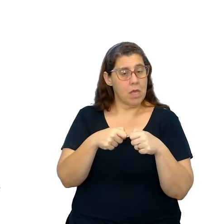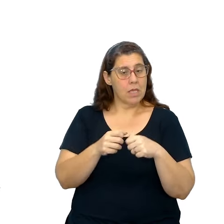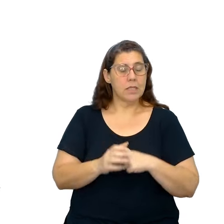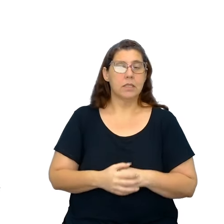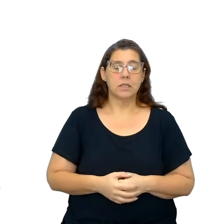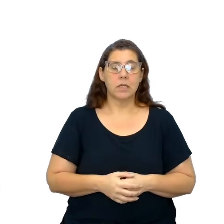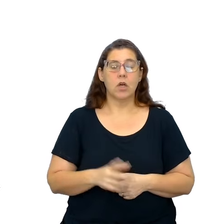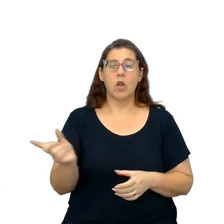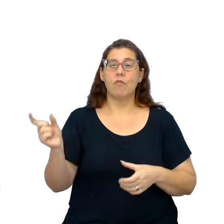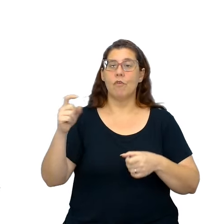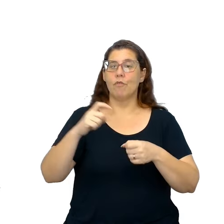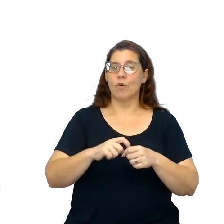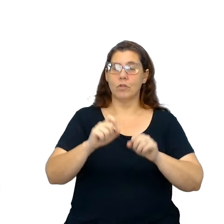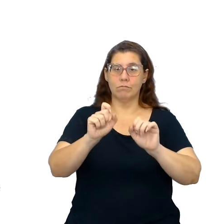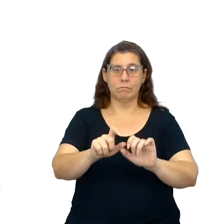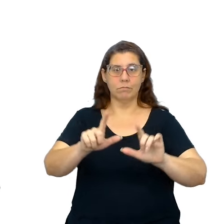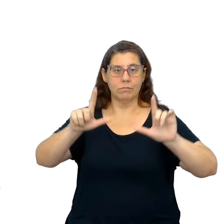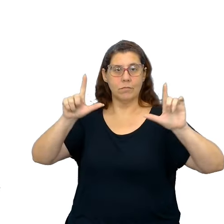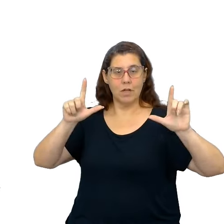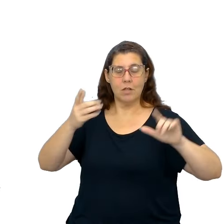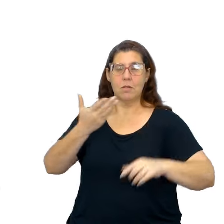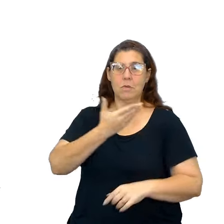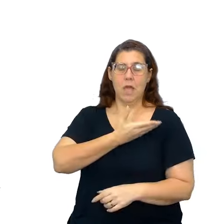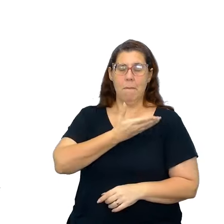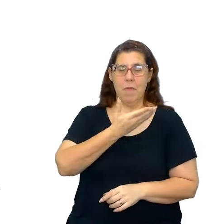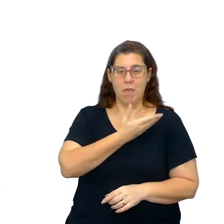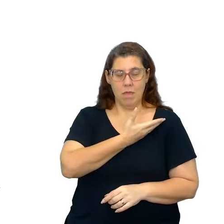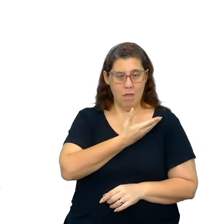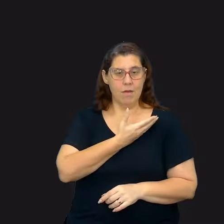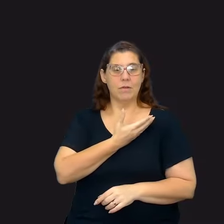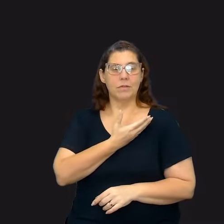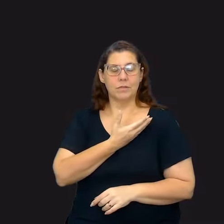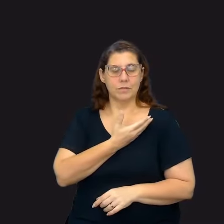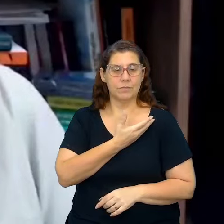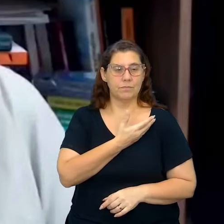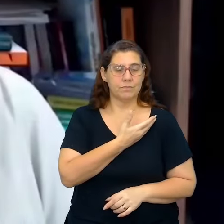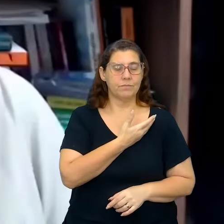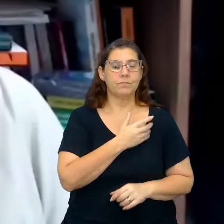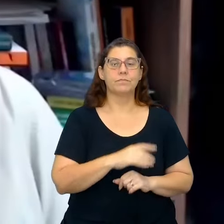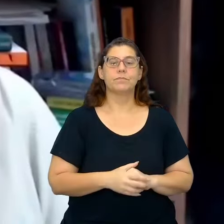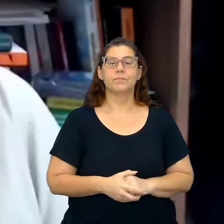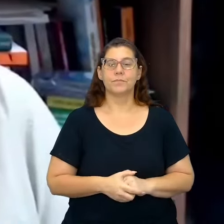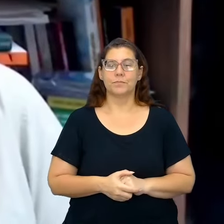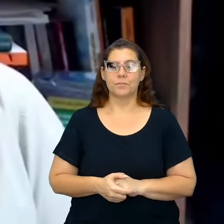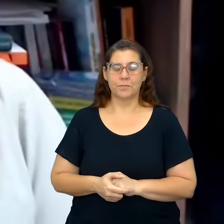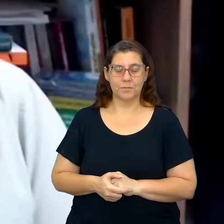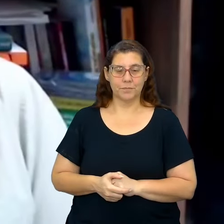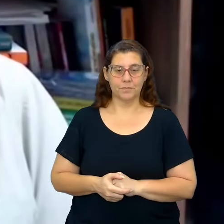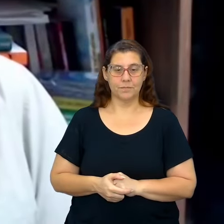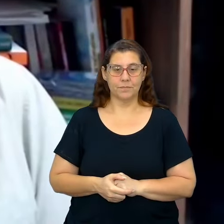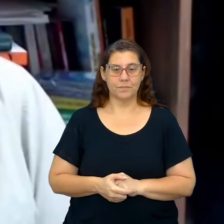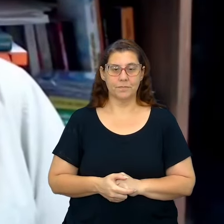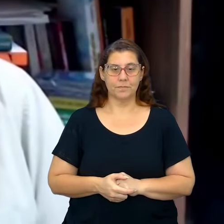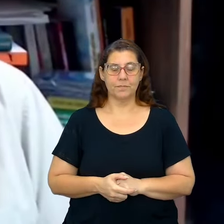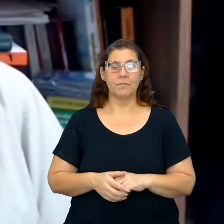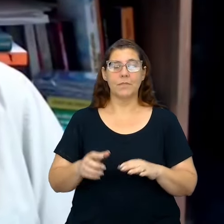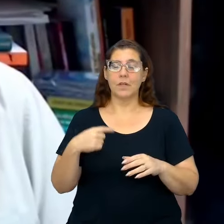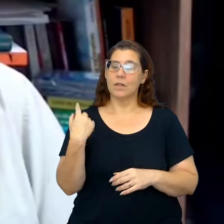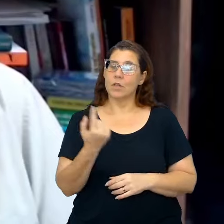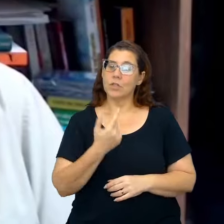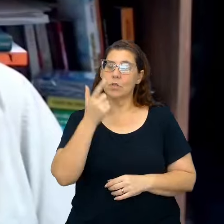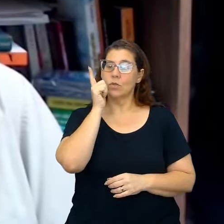né? Vou voltar aqui com os meus colegas, né, a Sirlene e o Fábio, né, para que a